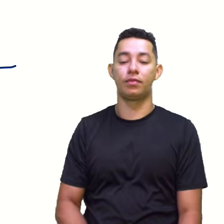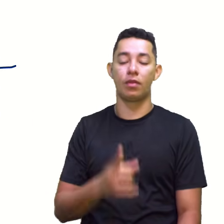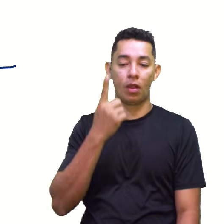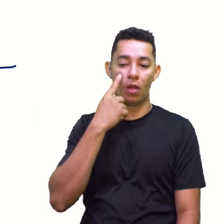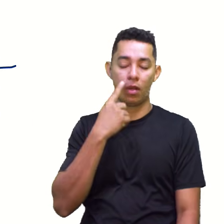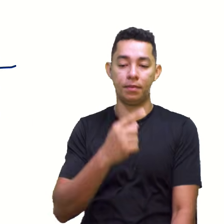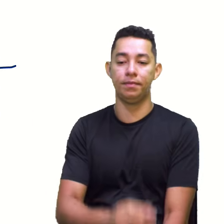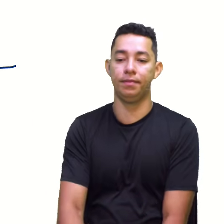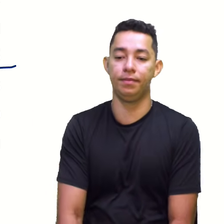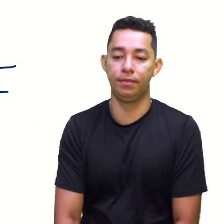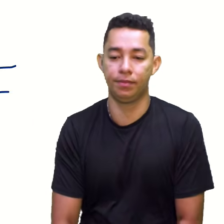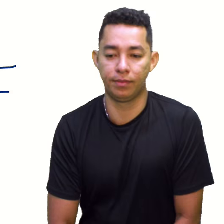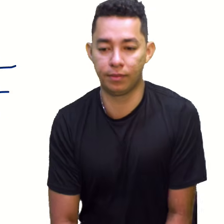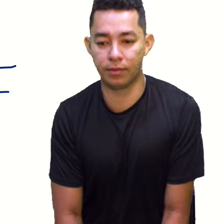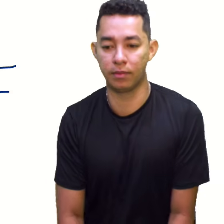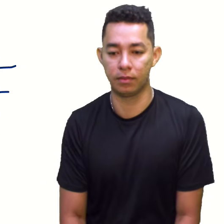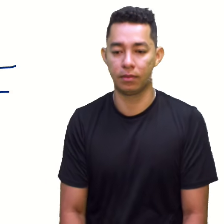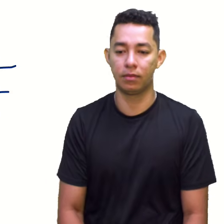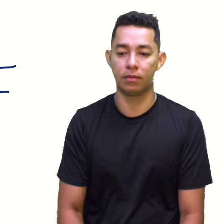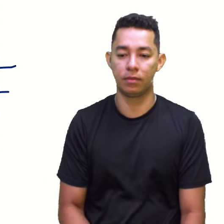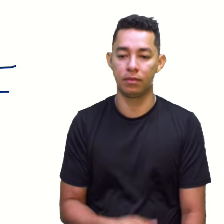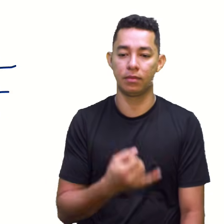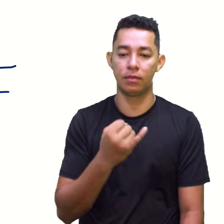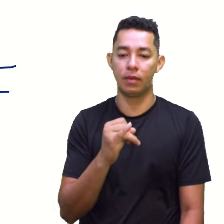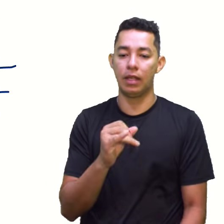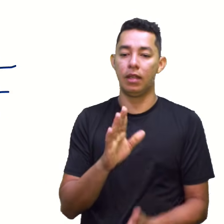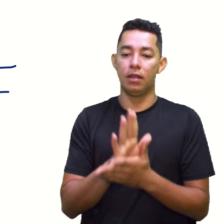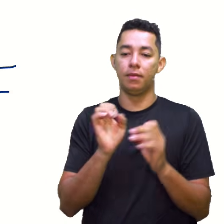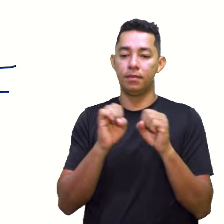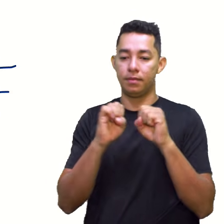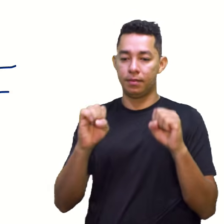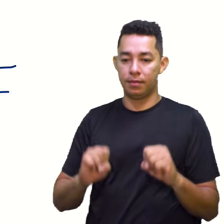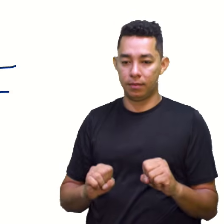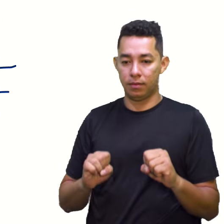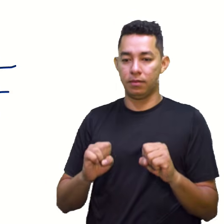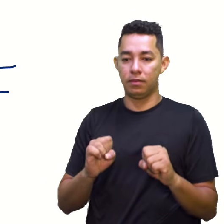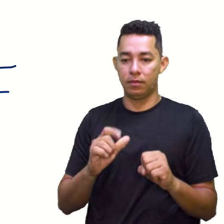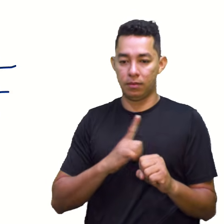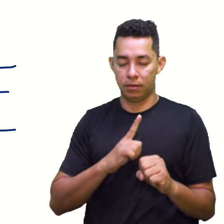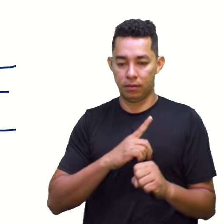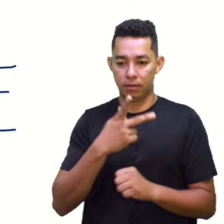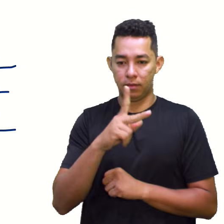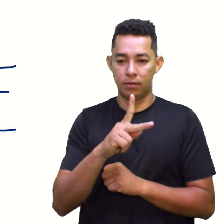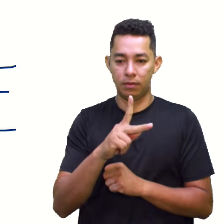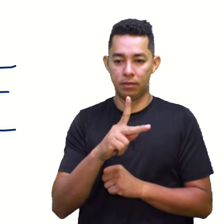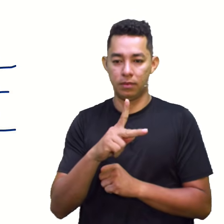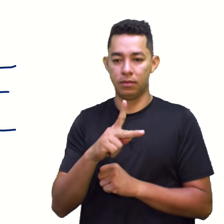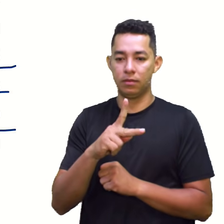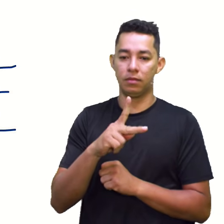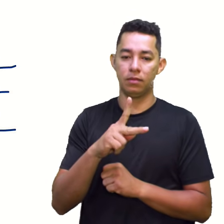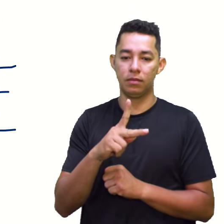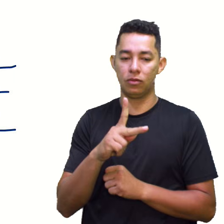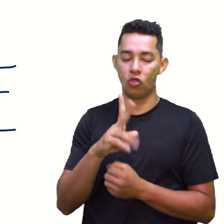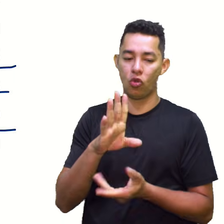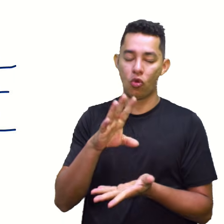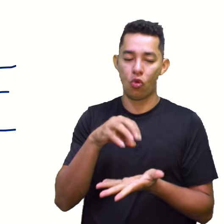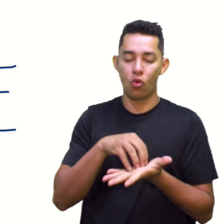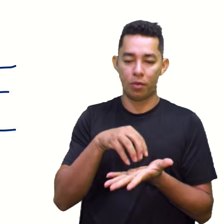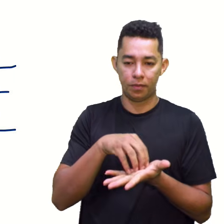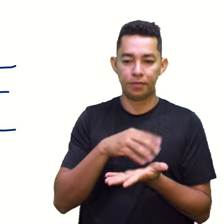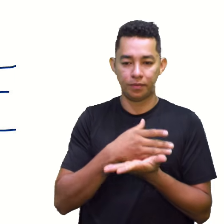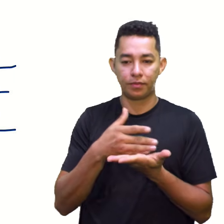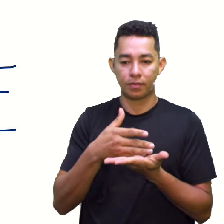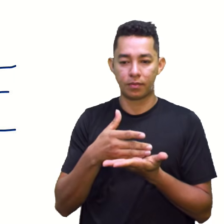o sistema de coordenadas tem a sua origem coincidindo com o centro